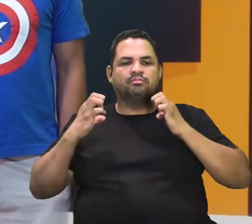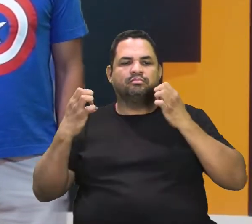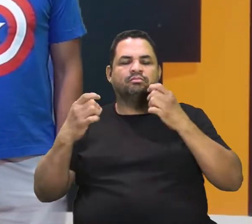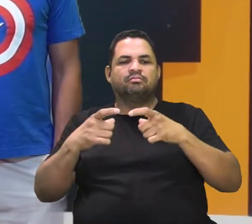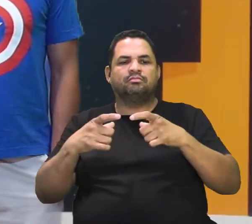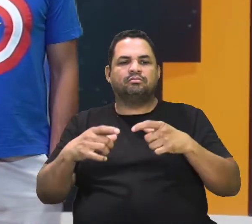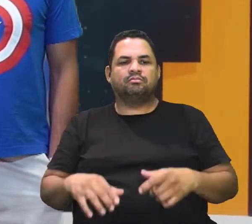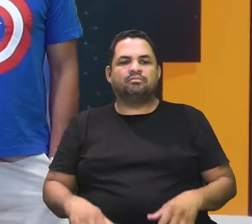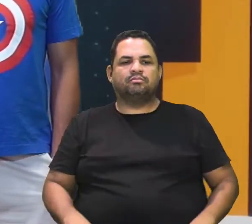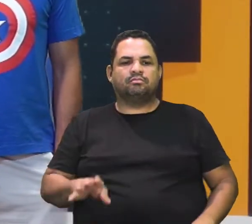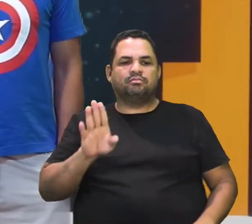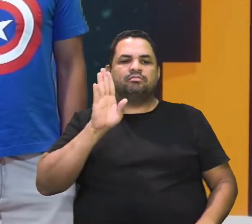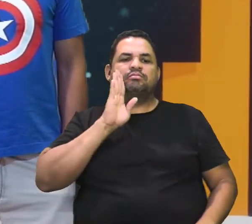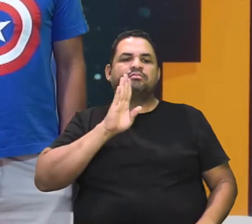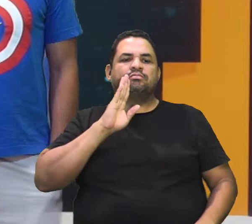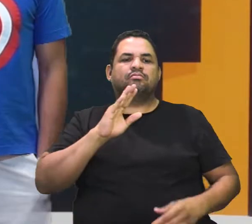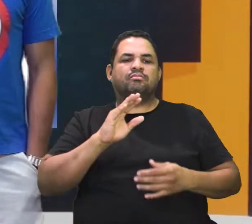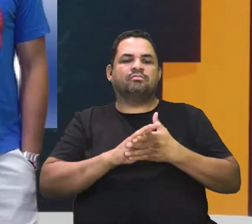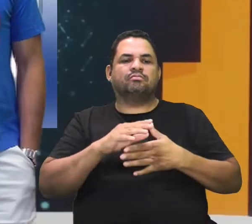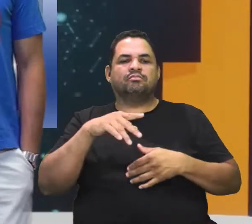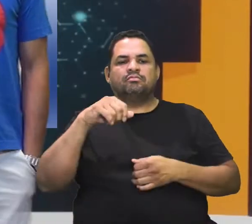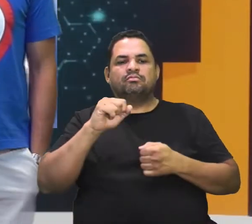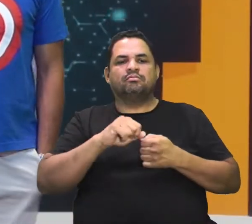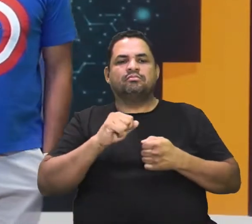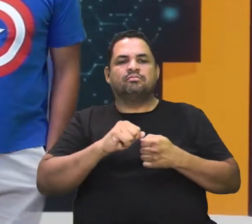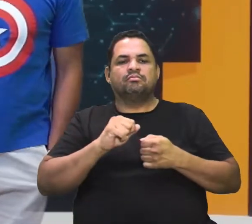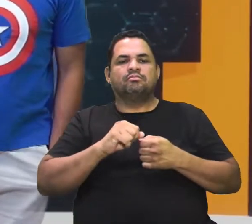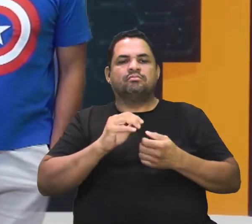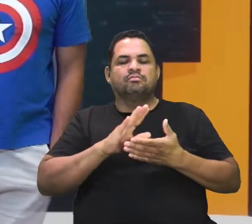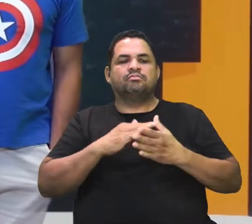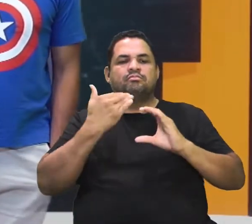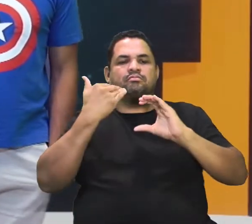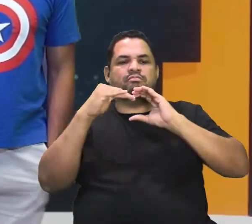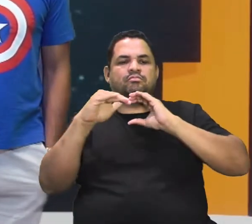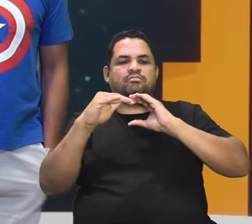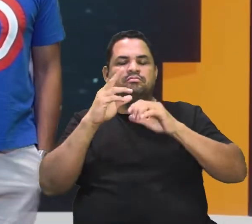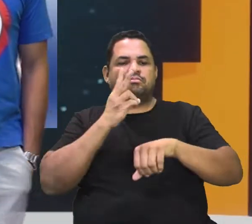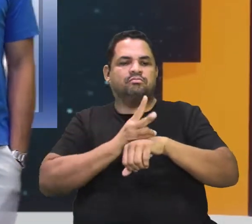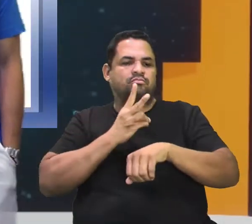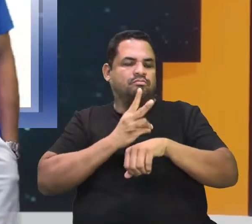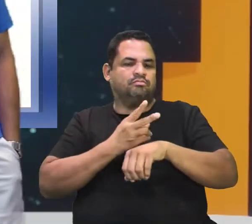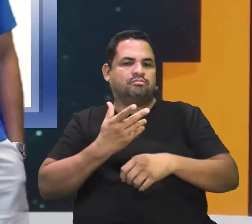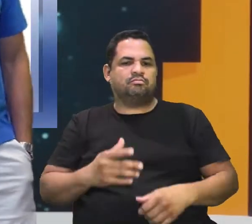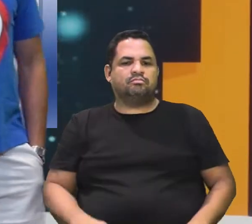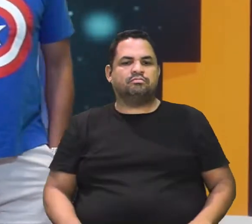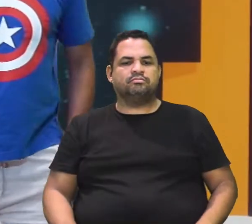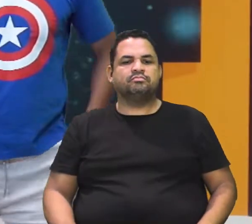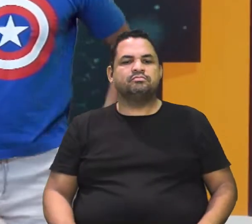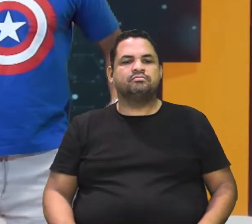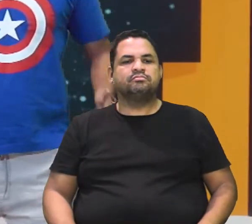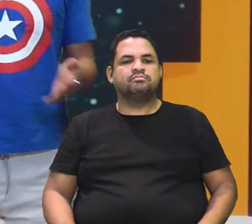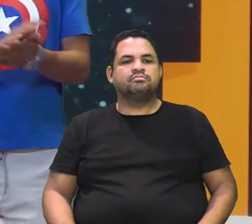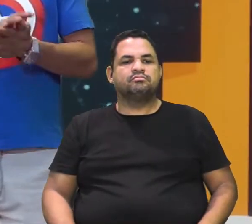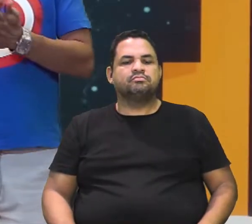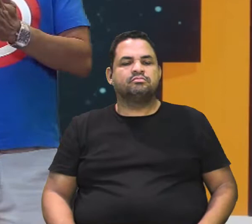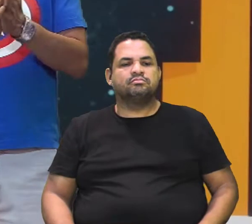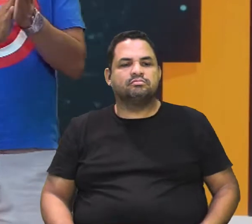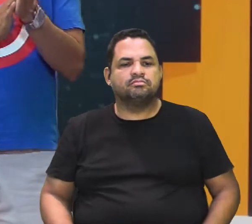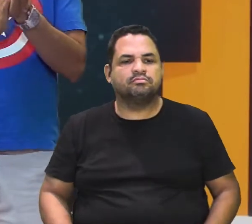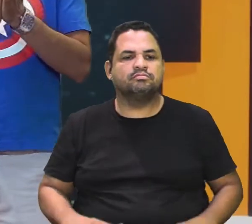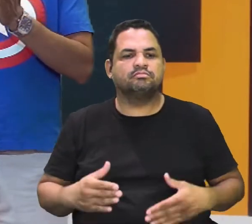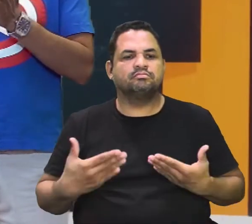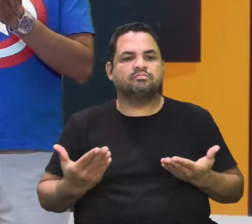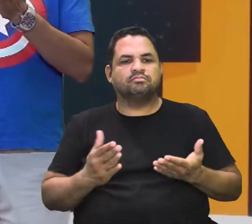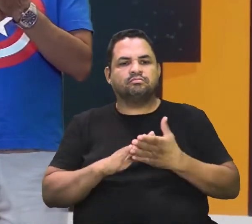É bem legal de fazer. Vamos tentar fazer esse vídeo mesmo, tipo um tutorial e enviar para vocês. Tá, beleza? Então essa seria a nossa atividade